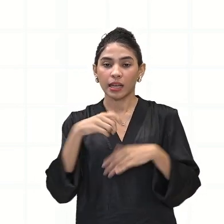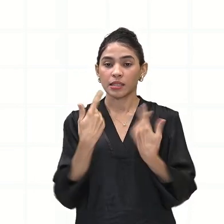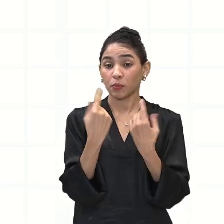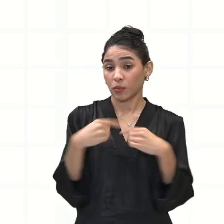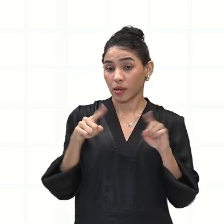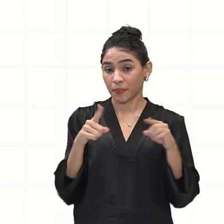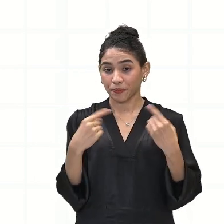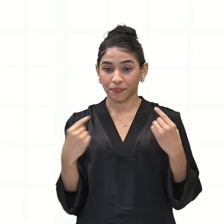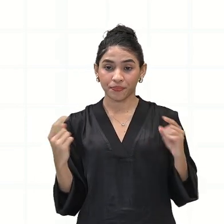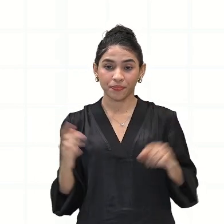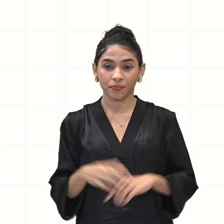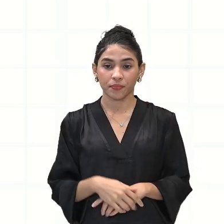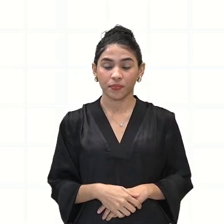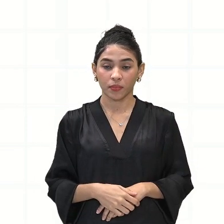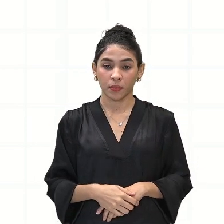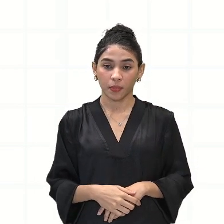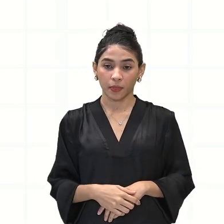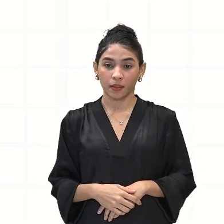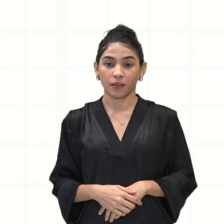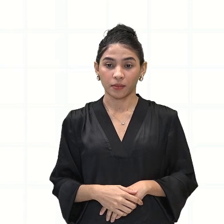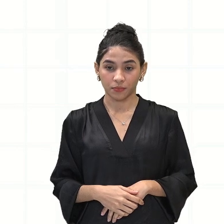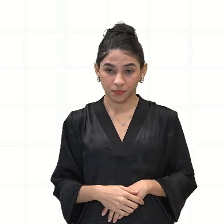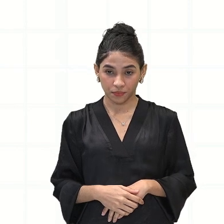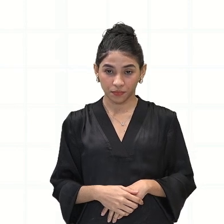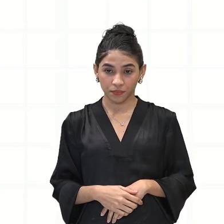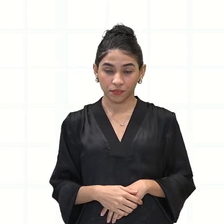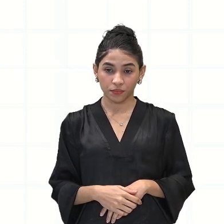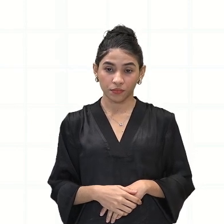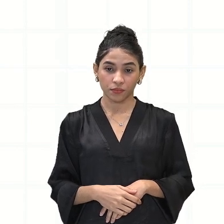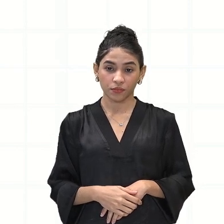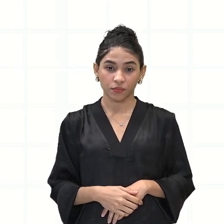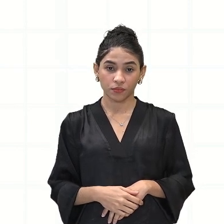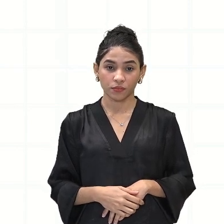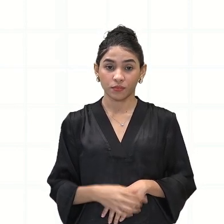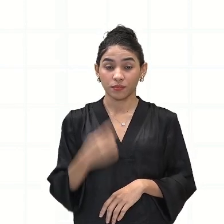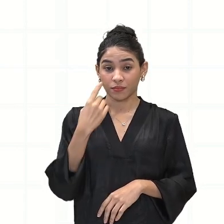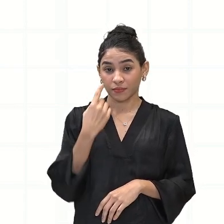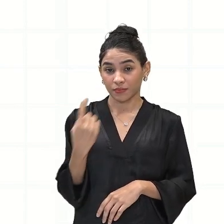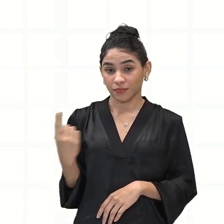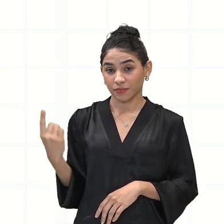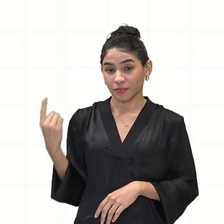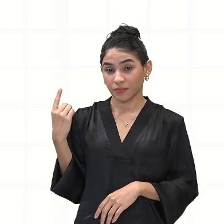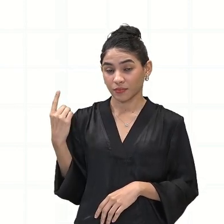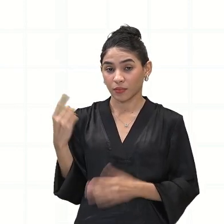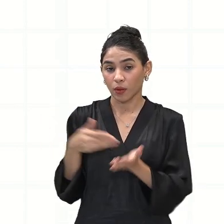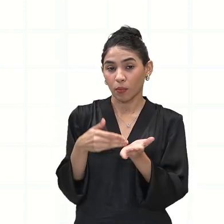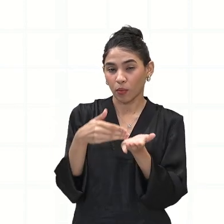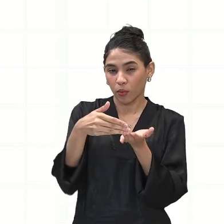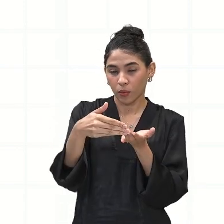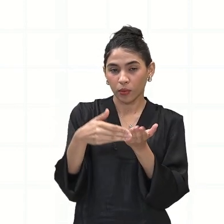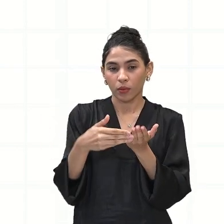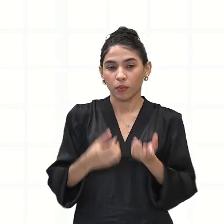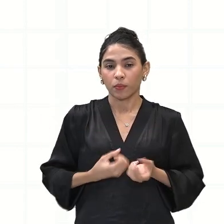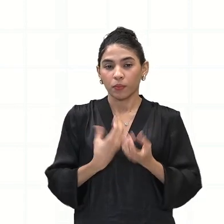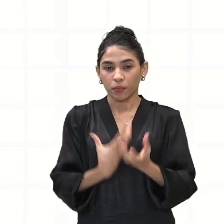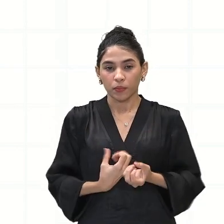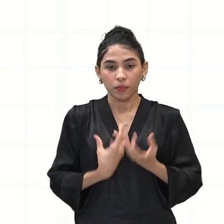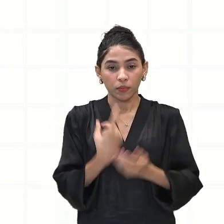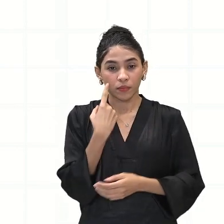som. A gente vai retirar lá do poema que nós vimos no início, e